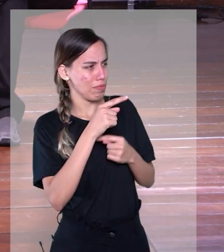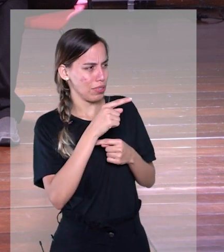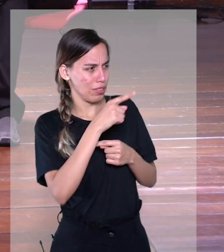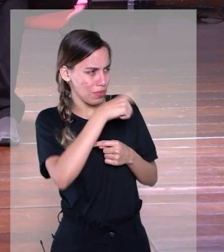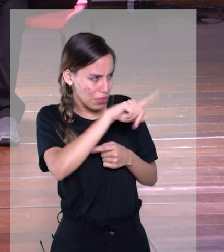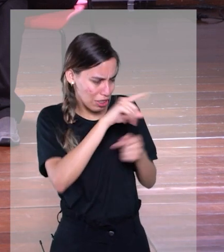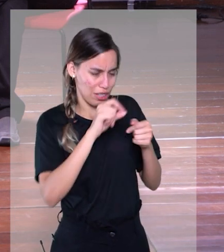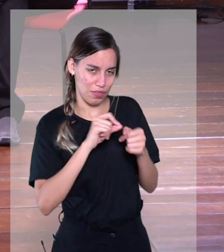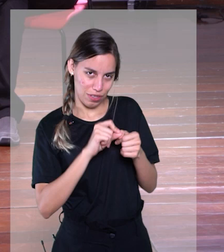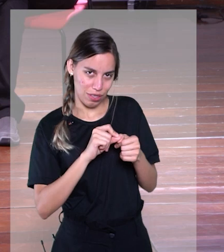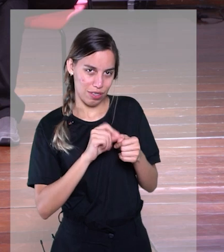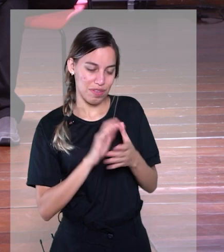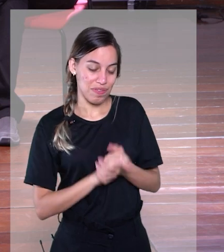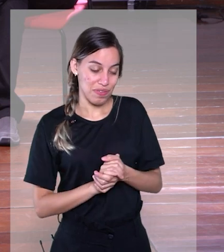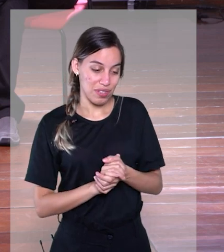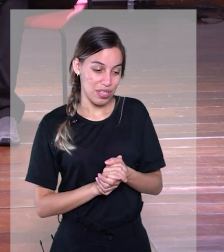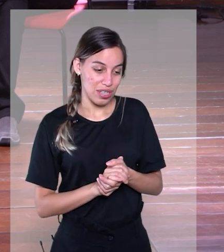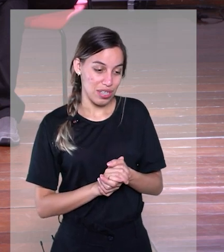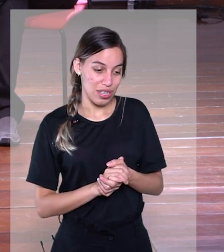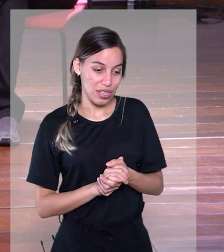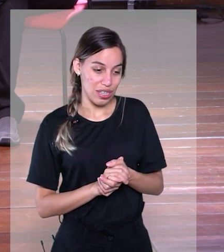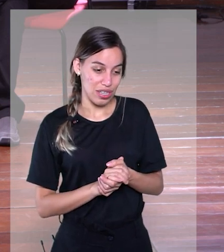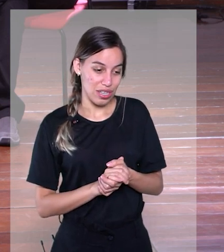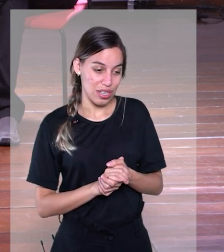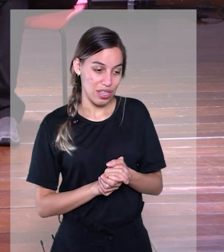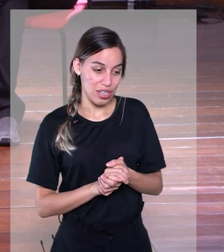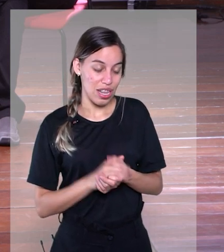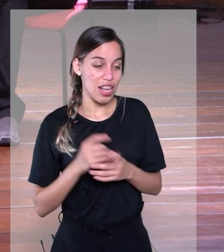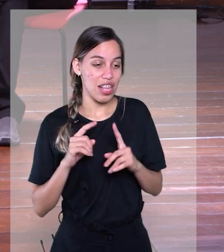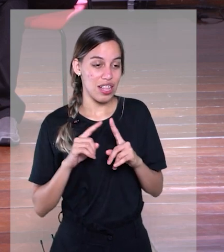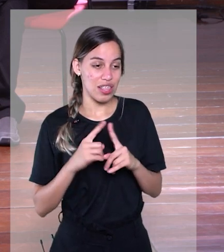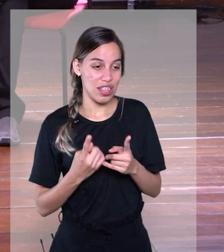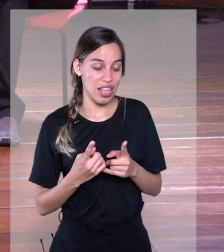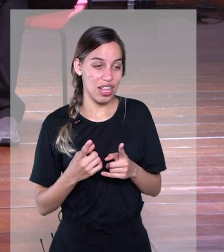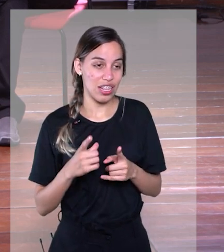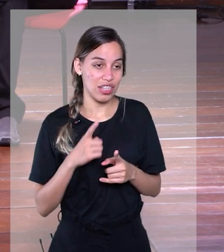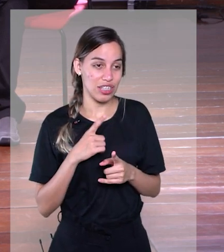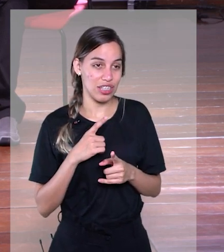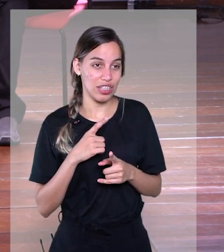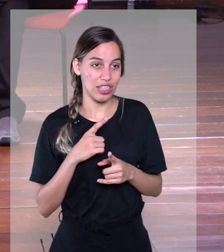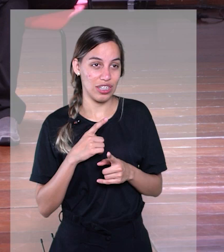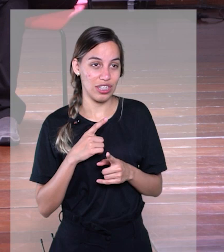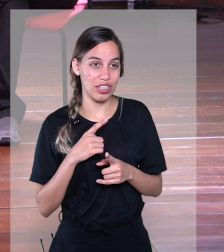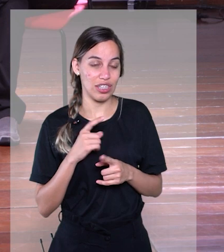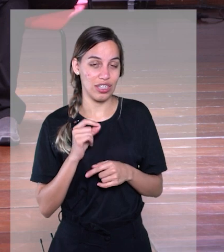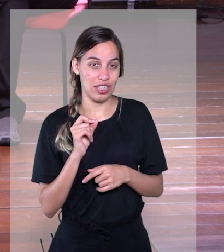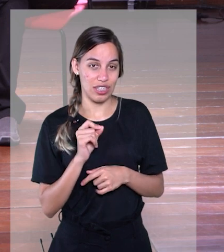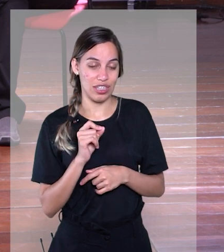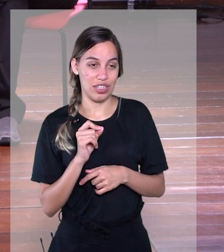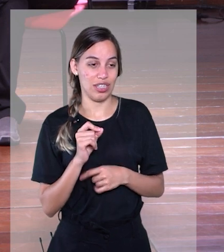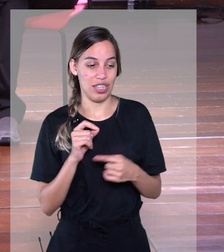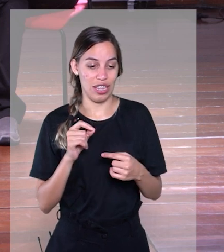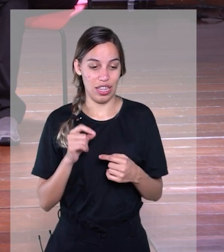aliás, perdão, o Adriano fez aqui, mas voltado assim para digamos, com um olhar biográfico, né? Então,